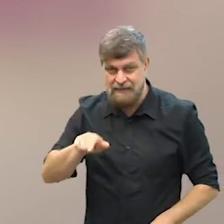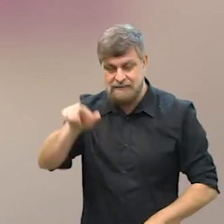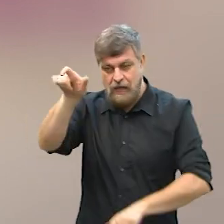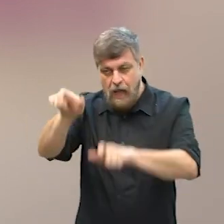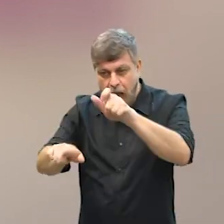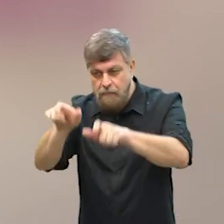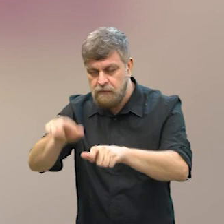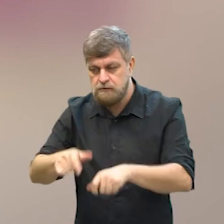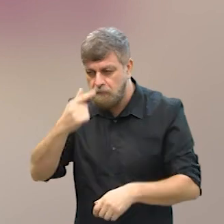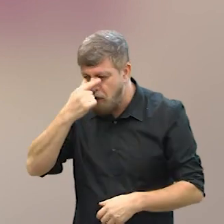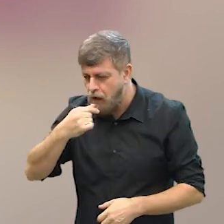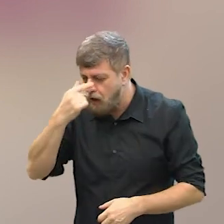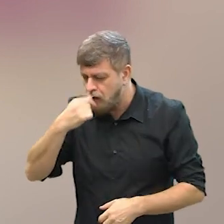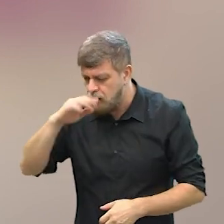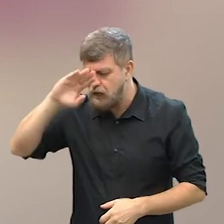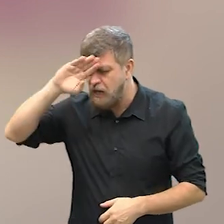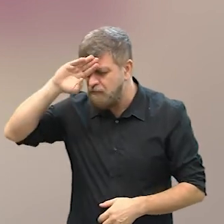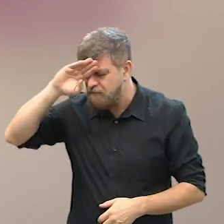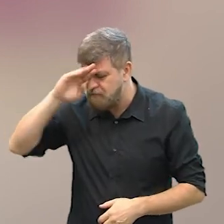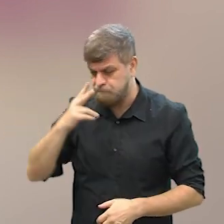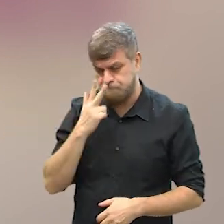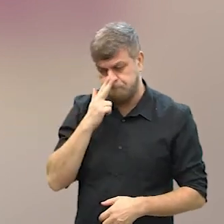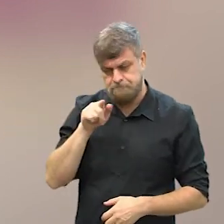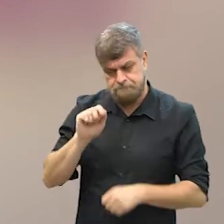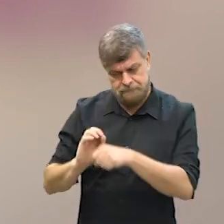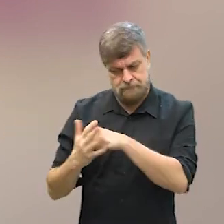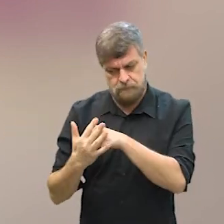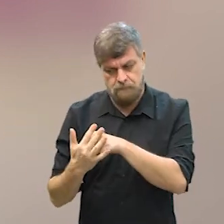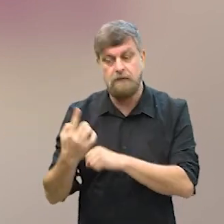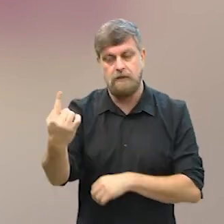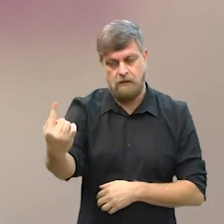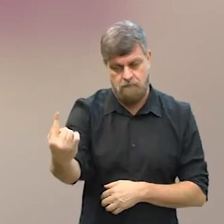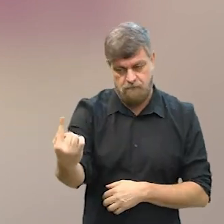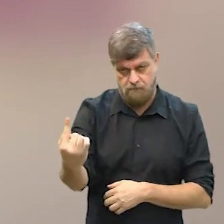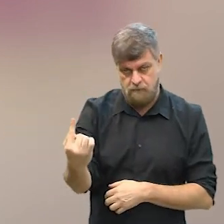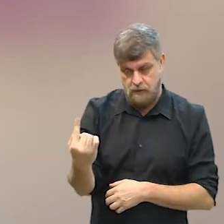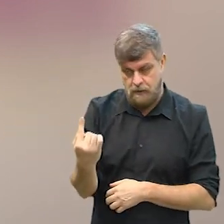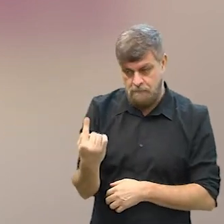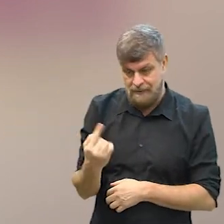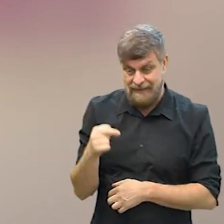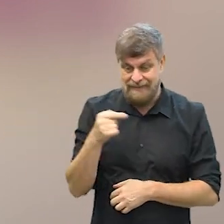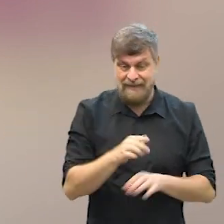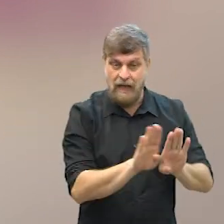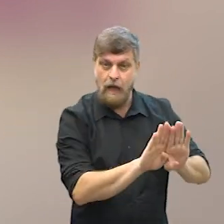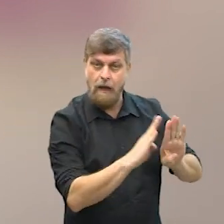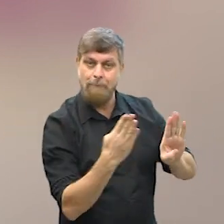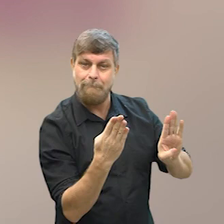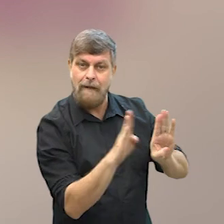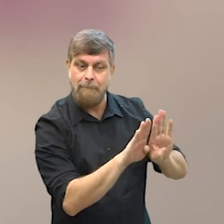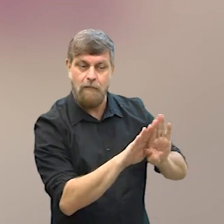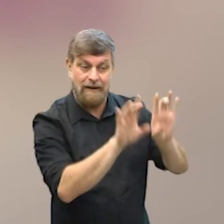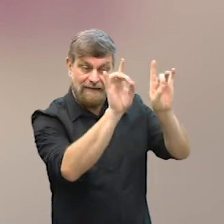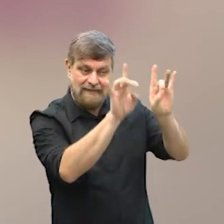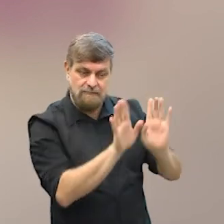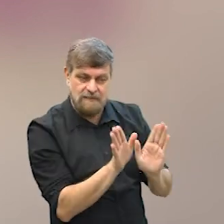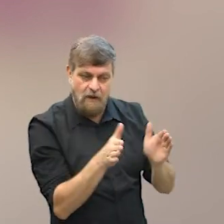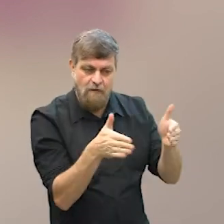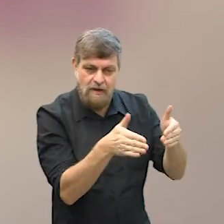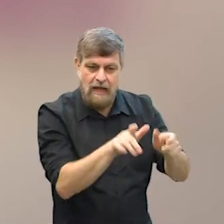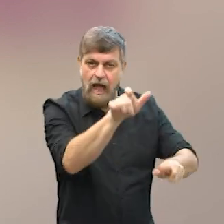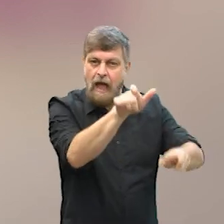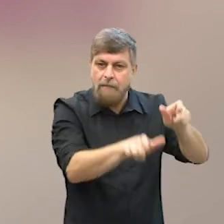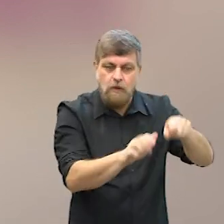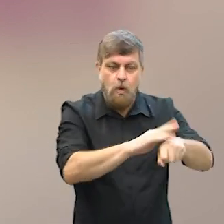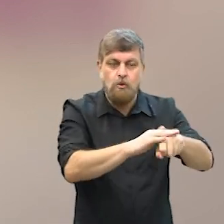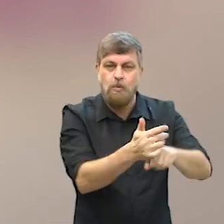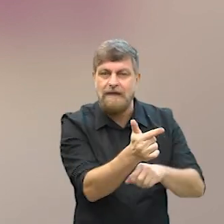que dá entrada aos sintomas gripais ou suspeita de SARS-CoV-2 ou Covid-19 e um atendimento específico